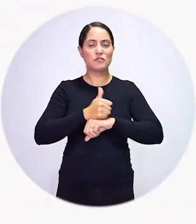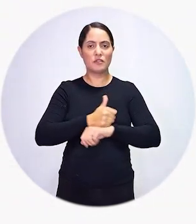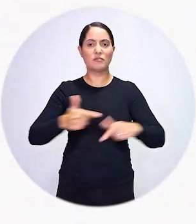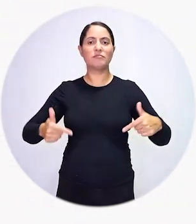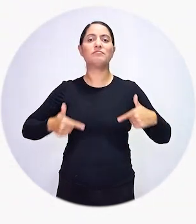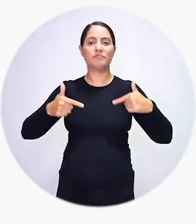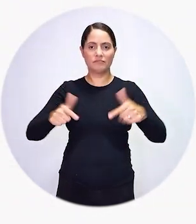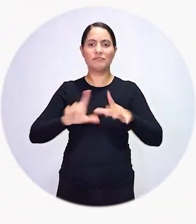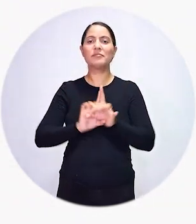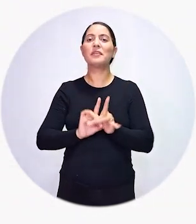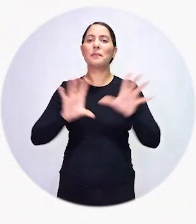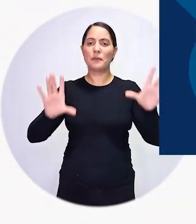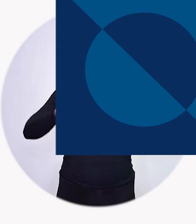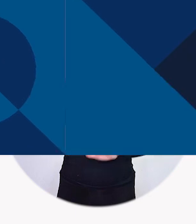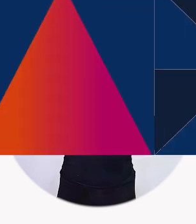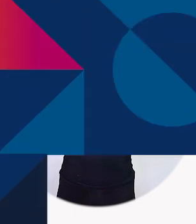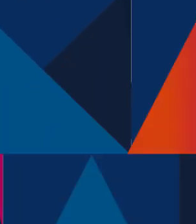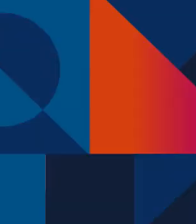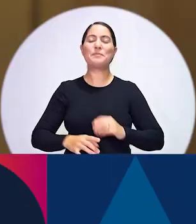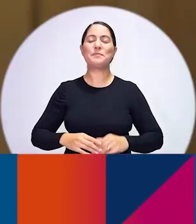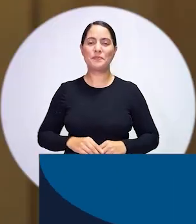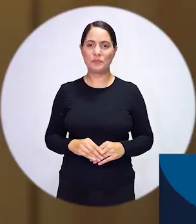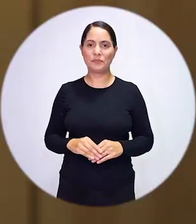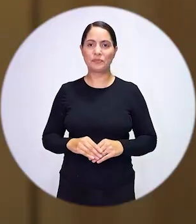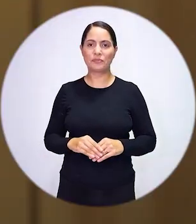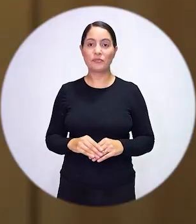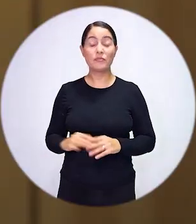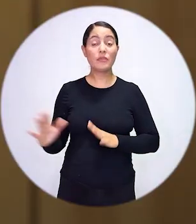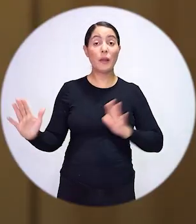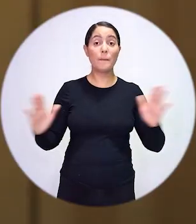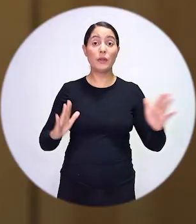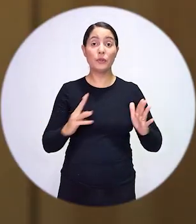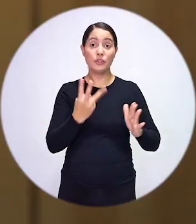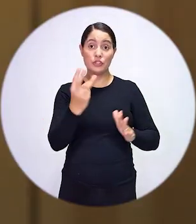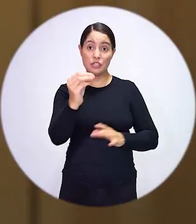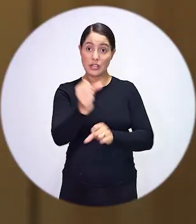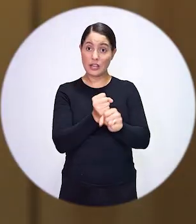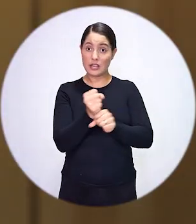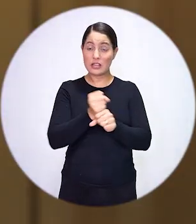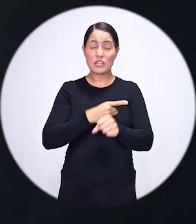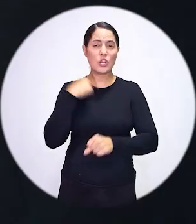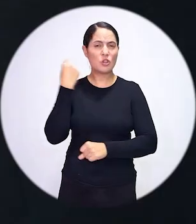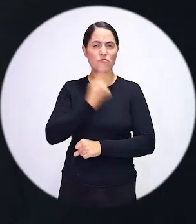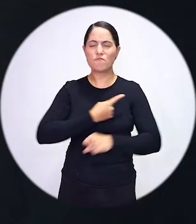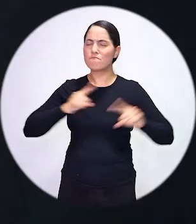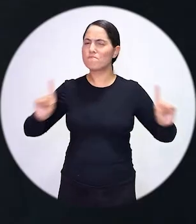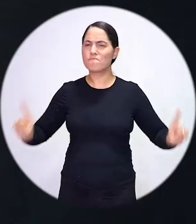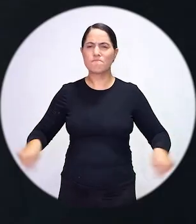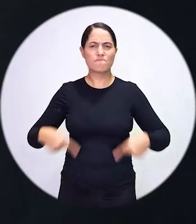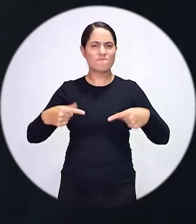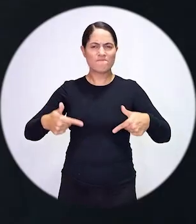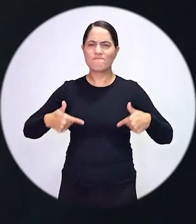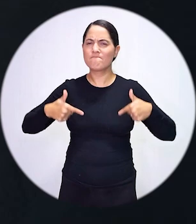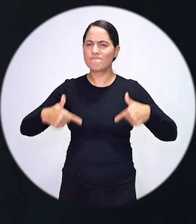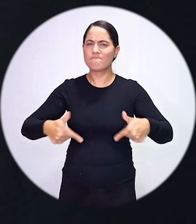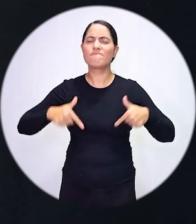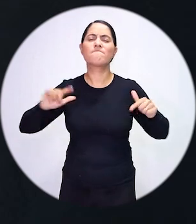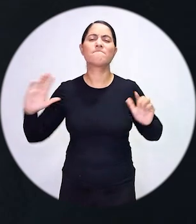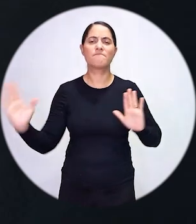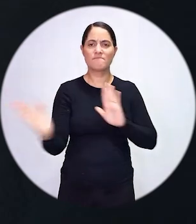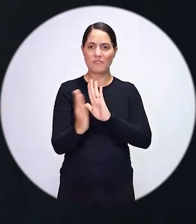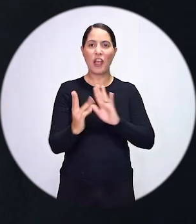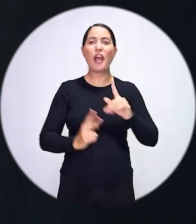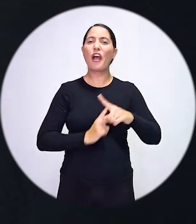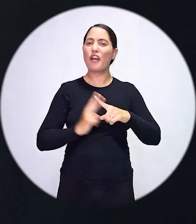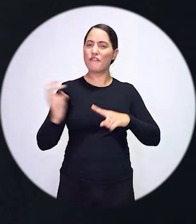país, fortalecendo a atuação profissional e a defesa do Estado democrático de direito. Ao longo de 3 décadas,